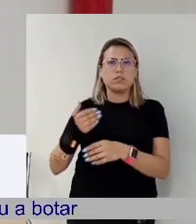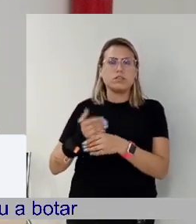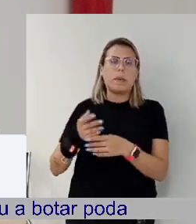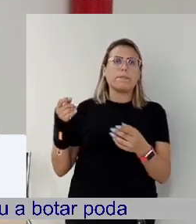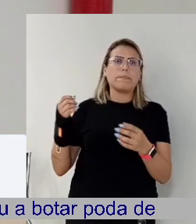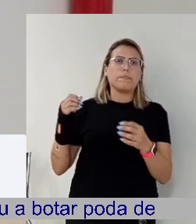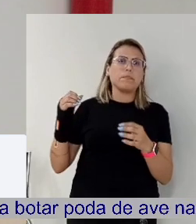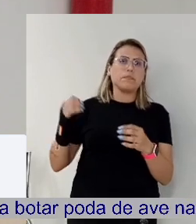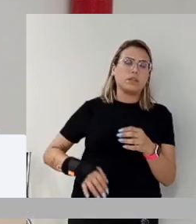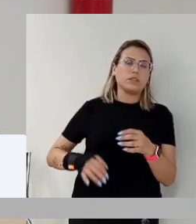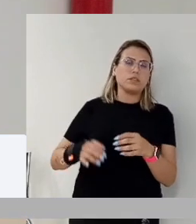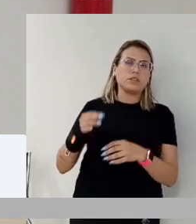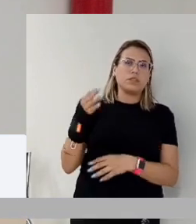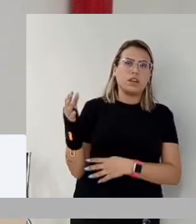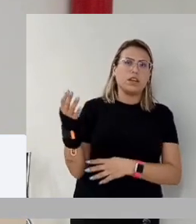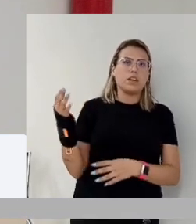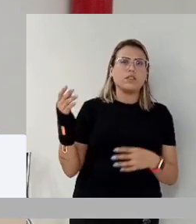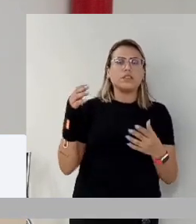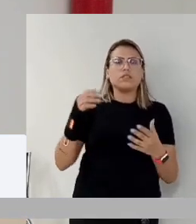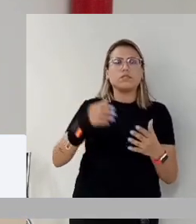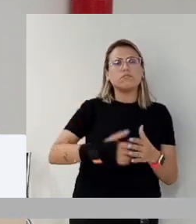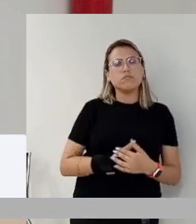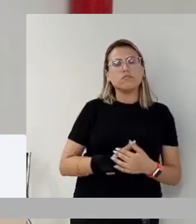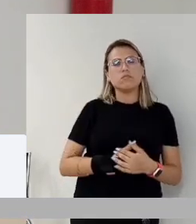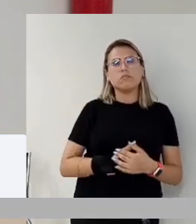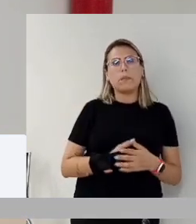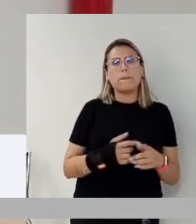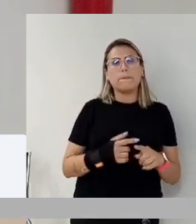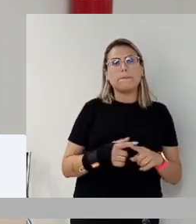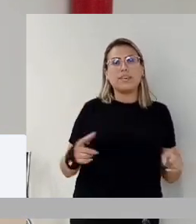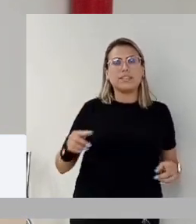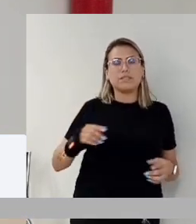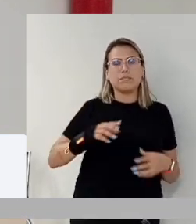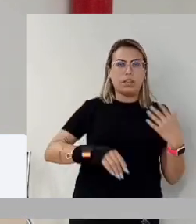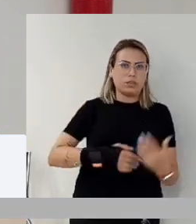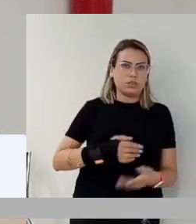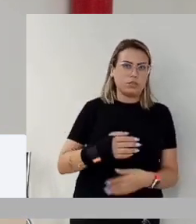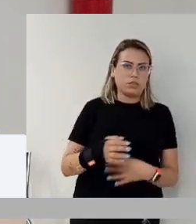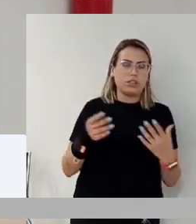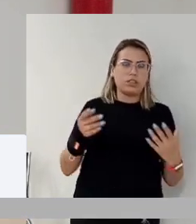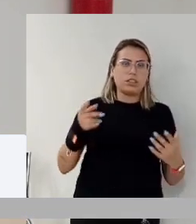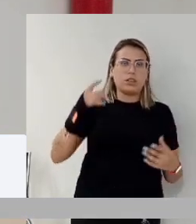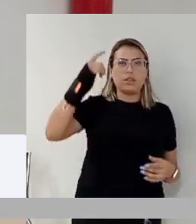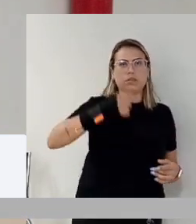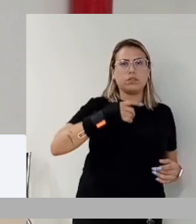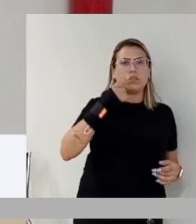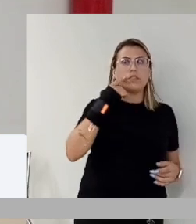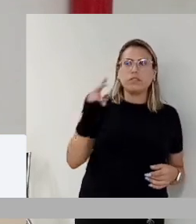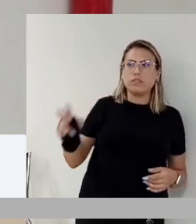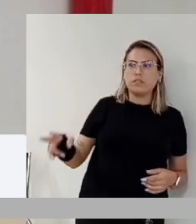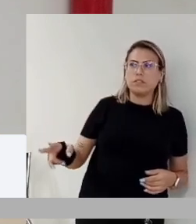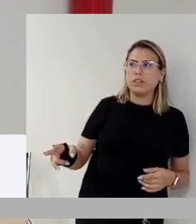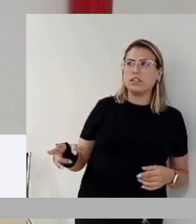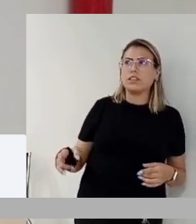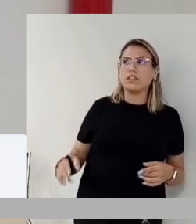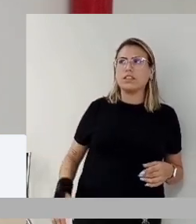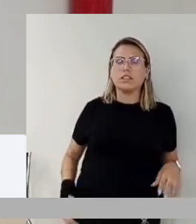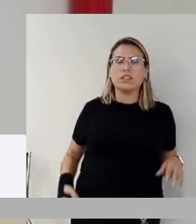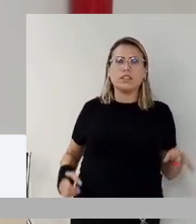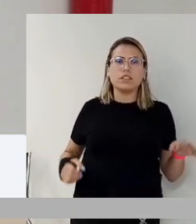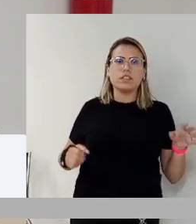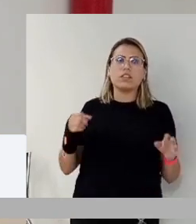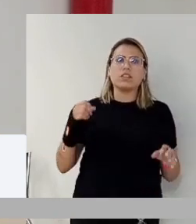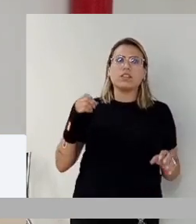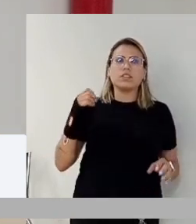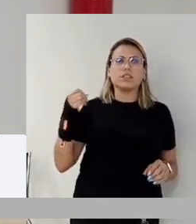árvore na época a gente não tinha o triturador botava aquela coisa ali mas vai bagunçando cidadão passa e já vem um negócio daquele ali e já começa a